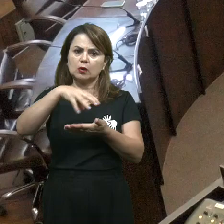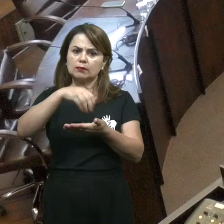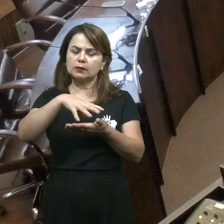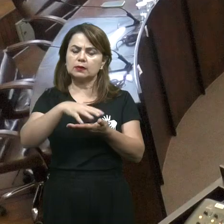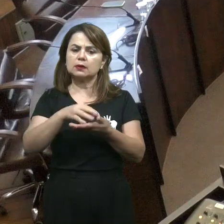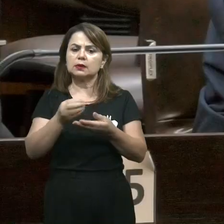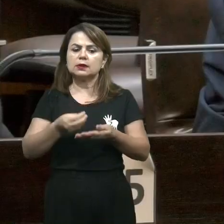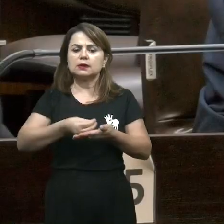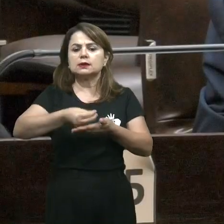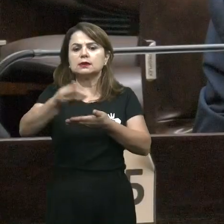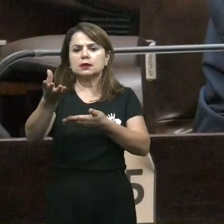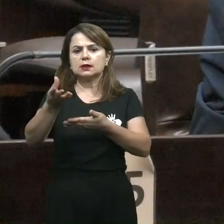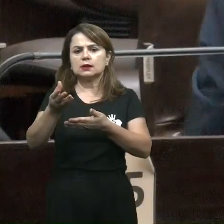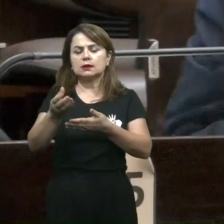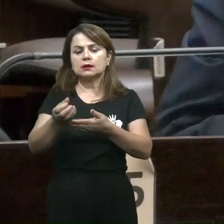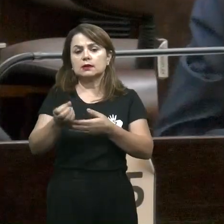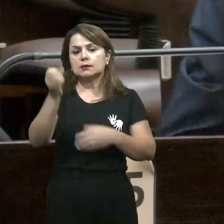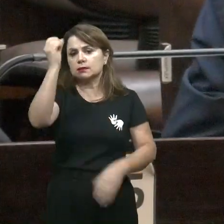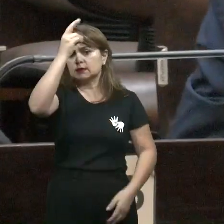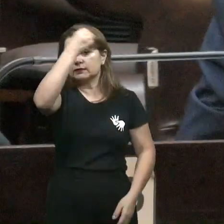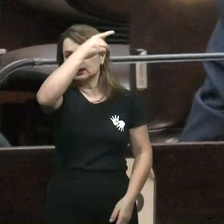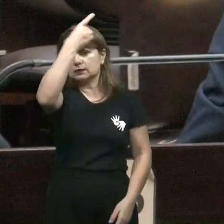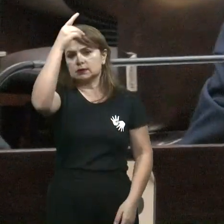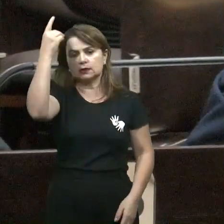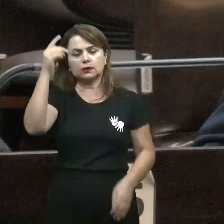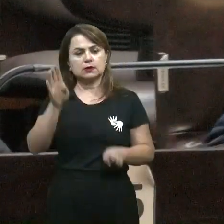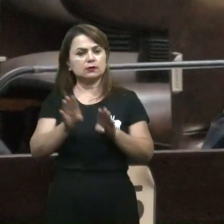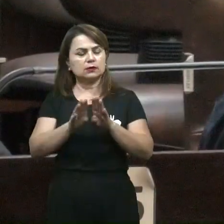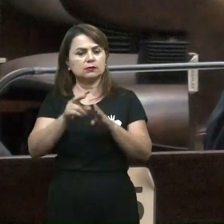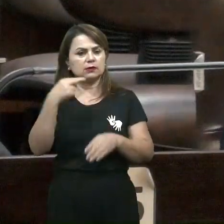ao gabinete do prefeito e a cada vereador.